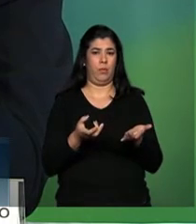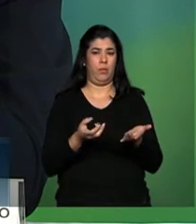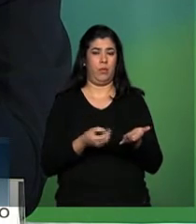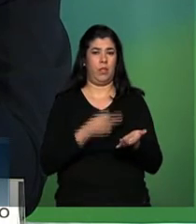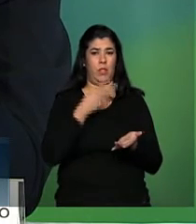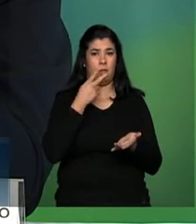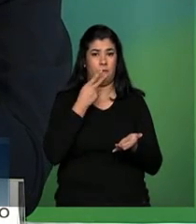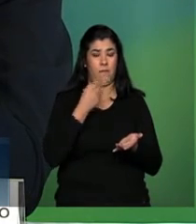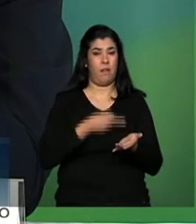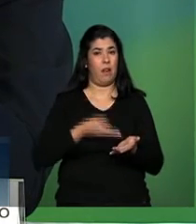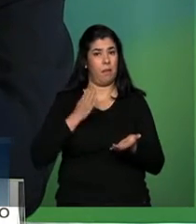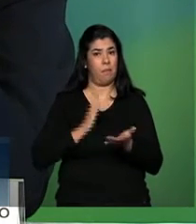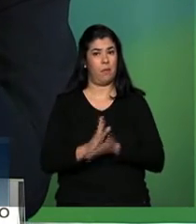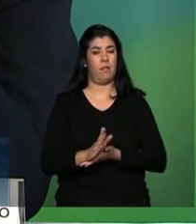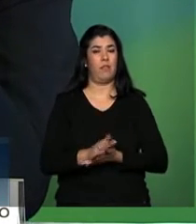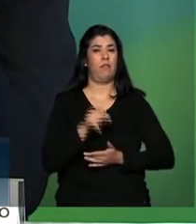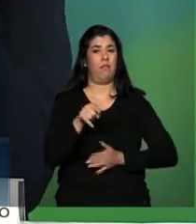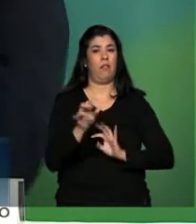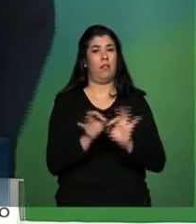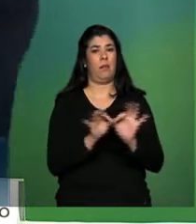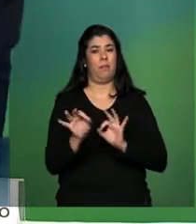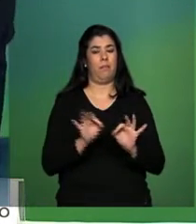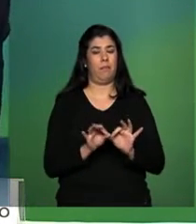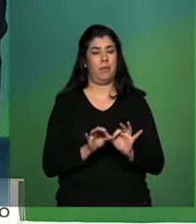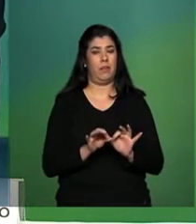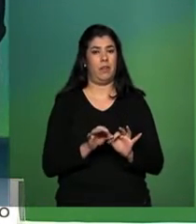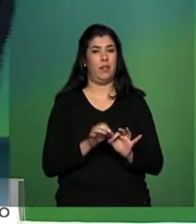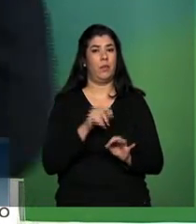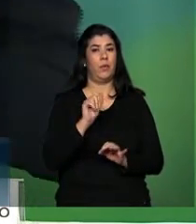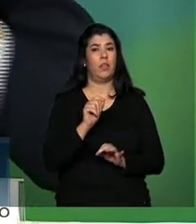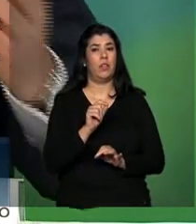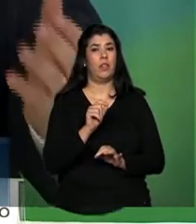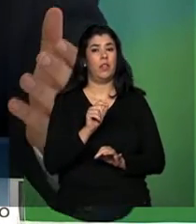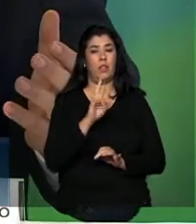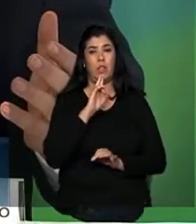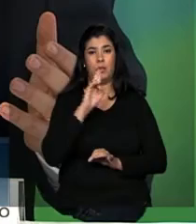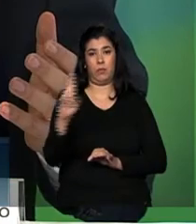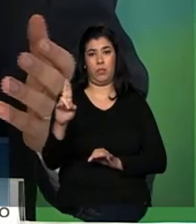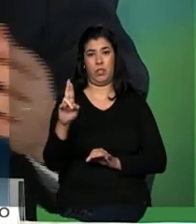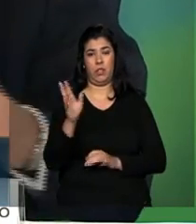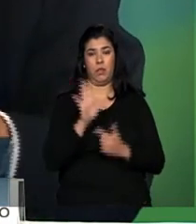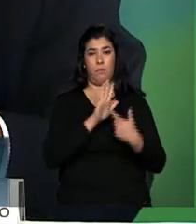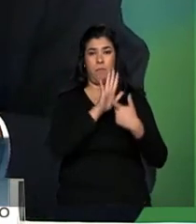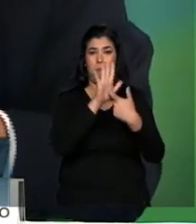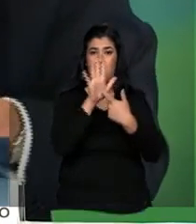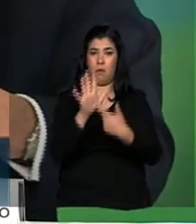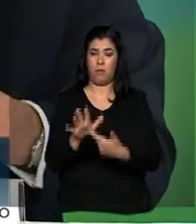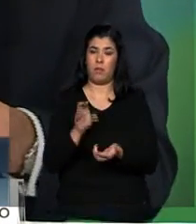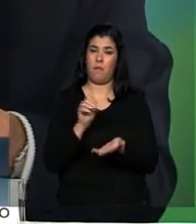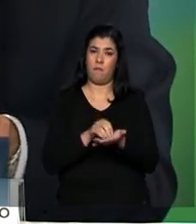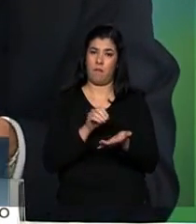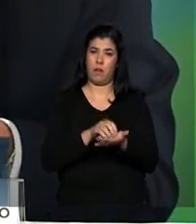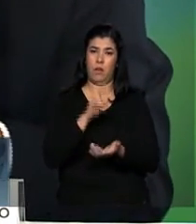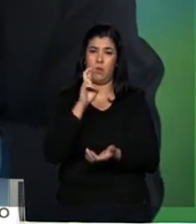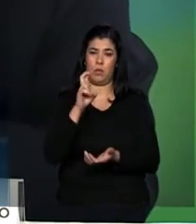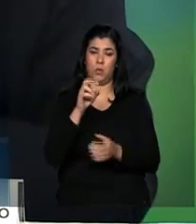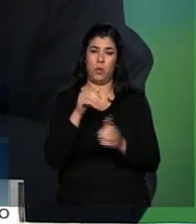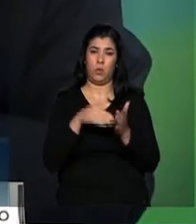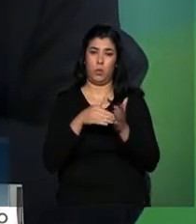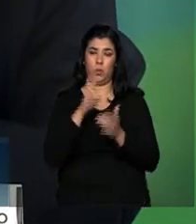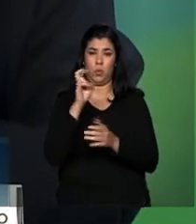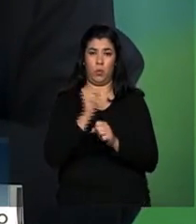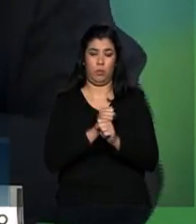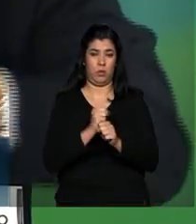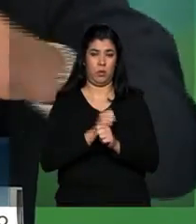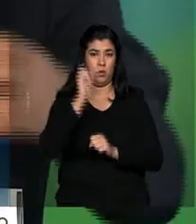do plano. O plano quer responder a essa defasagem ou ao fato de que o Brasil